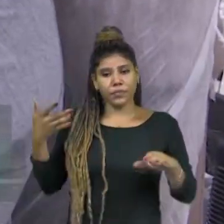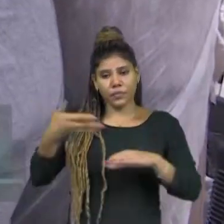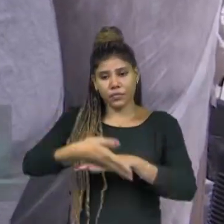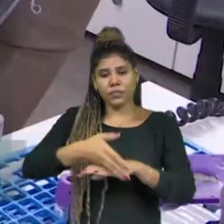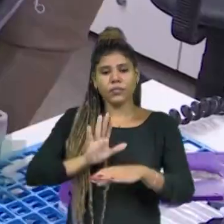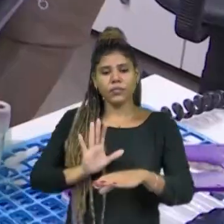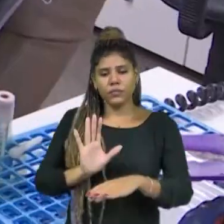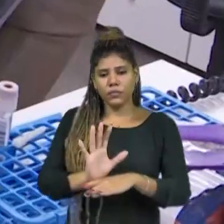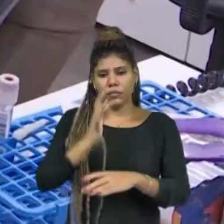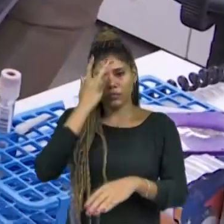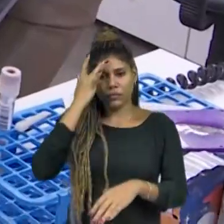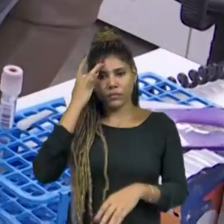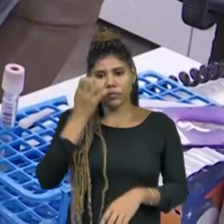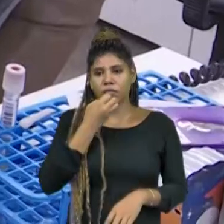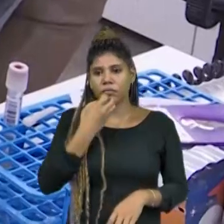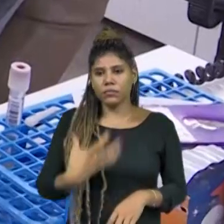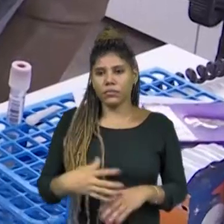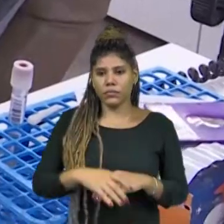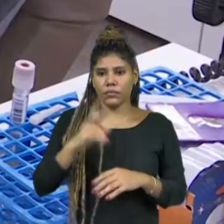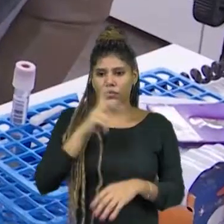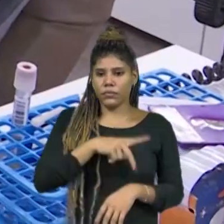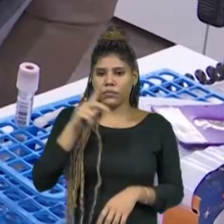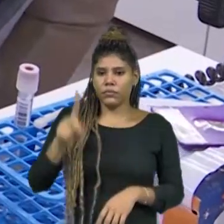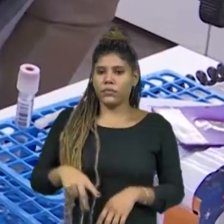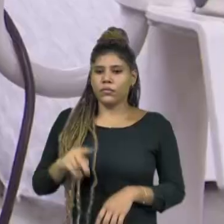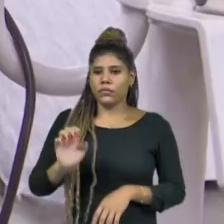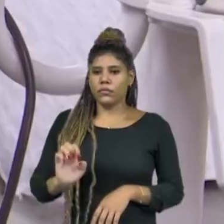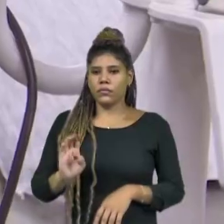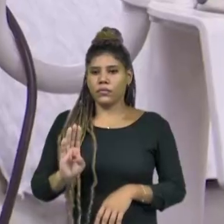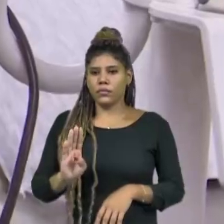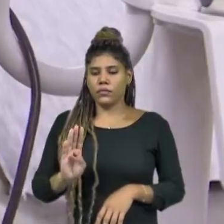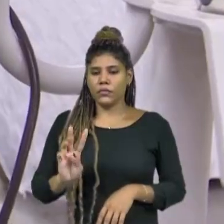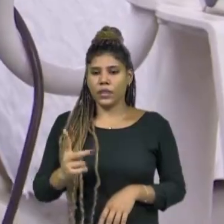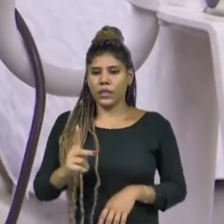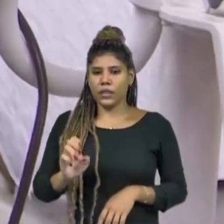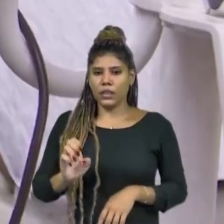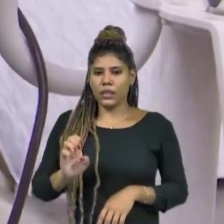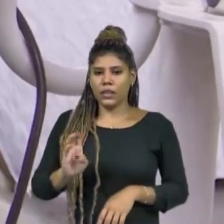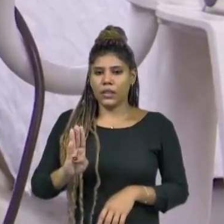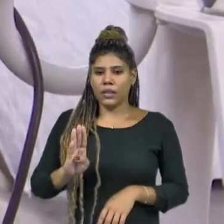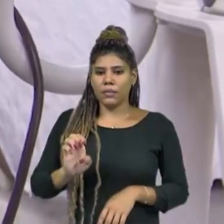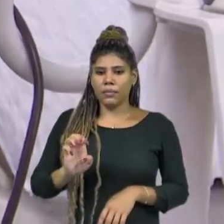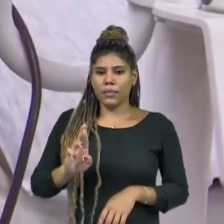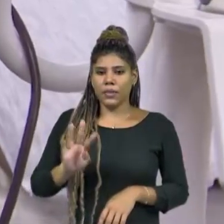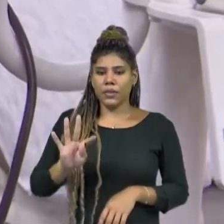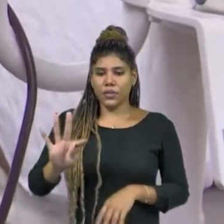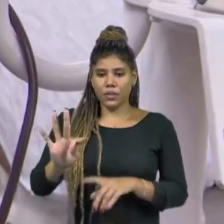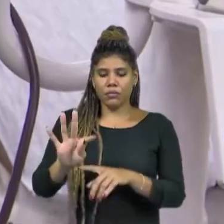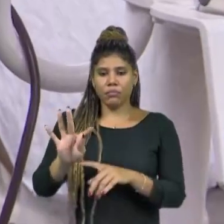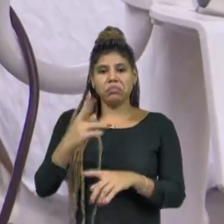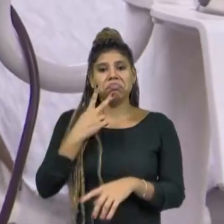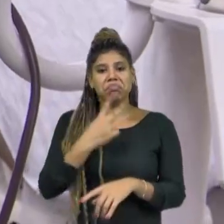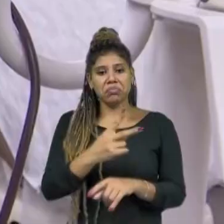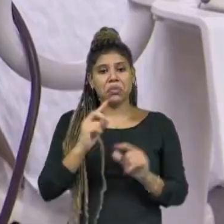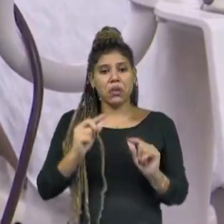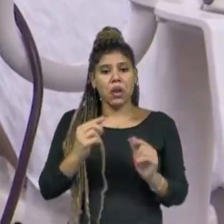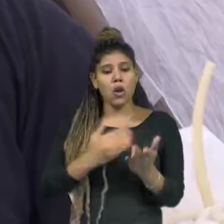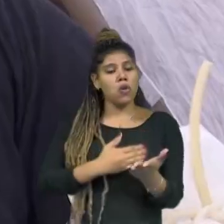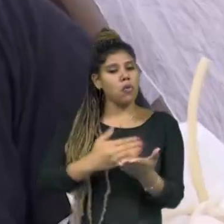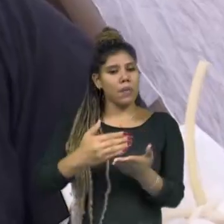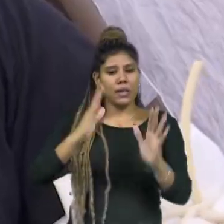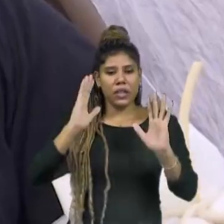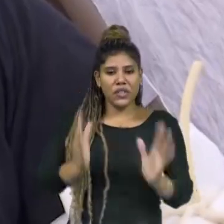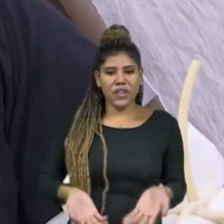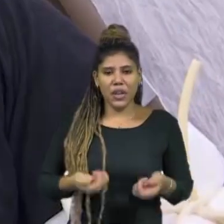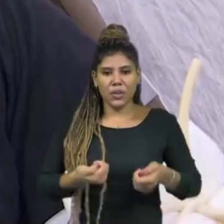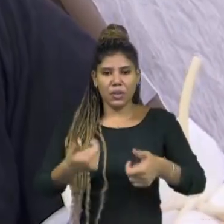e é sempre bom. Para o professor Ebert Carmo, começar o ano com o pé direito já é tradição doar sangue. Essa é